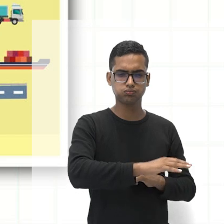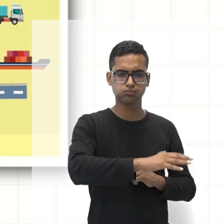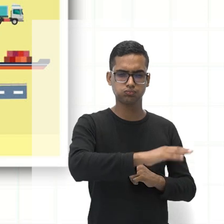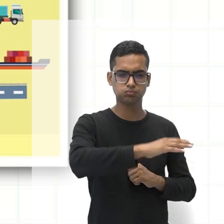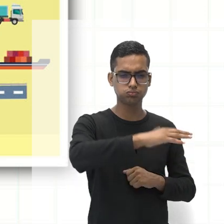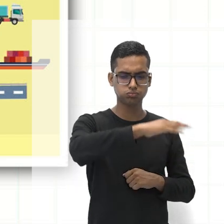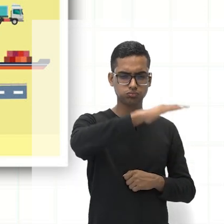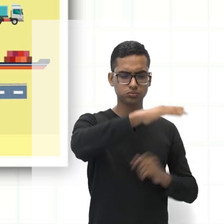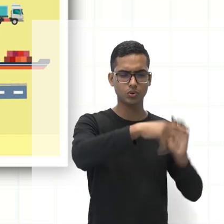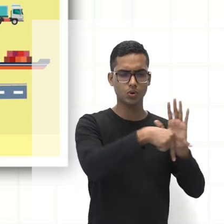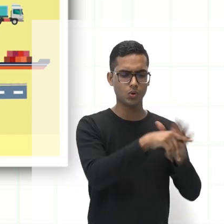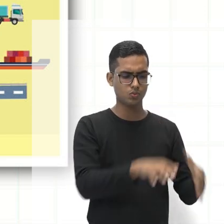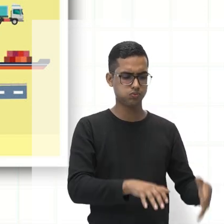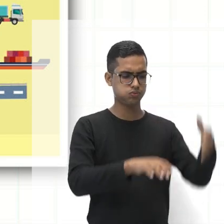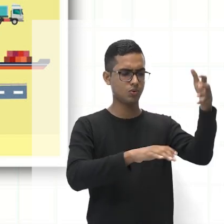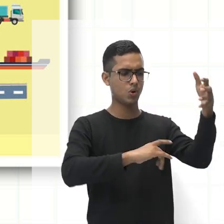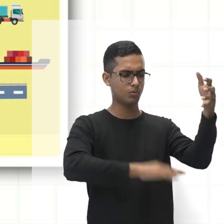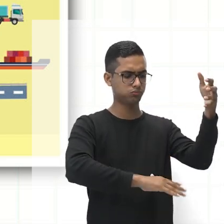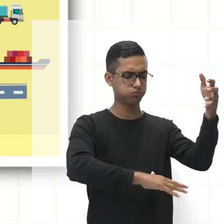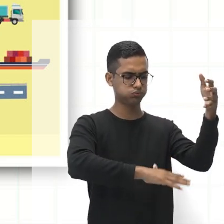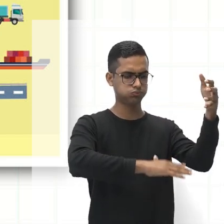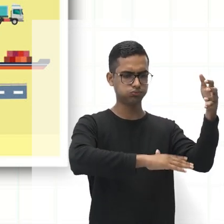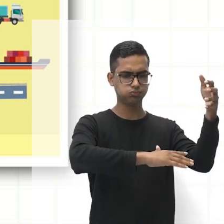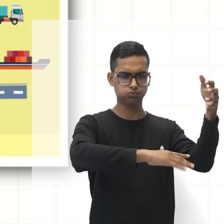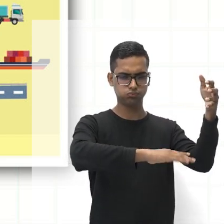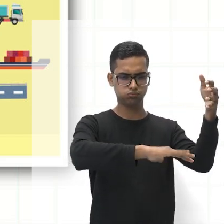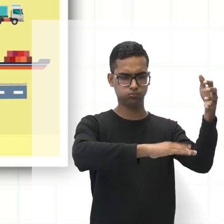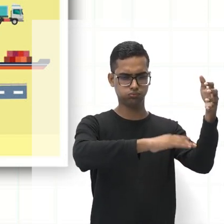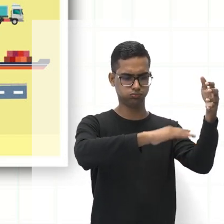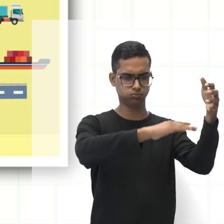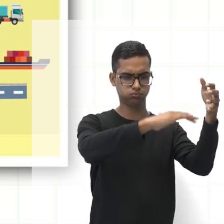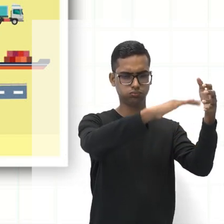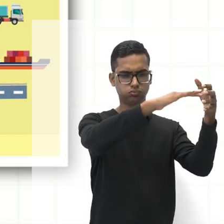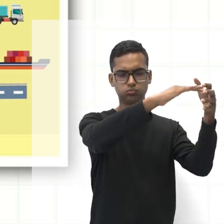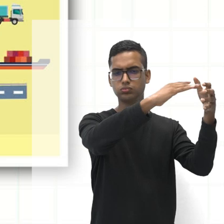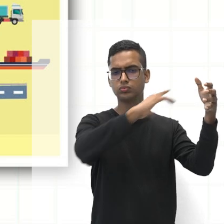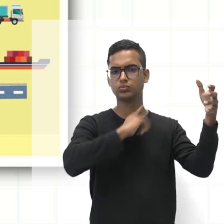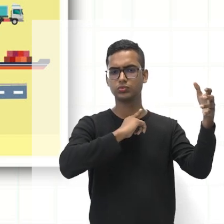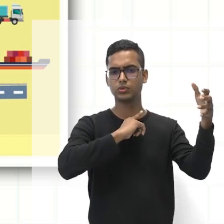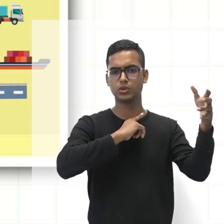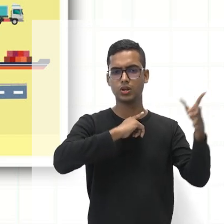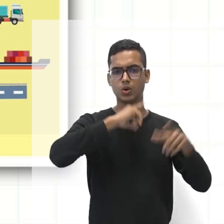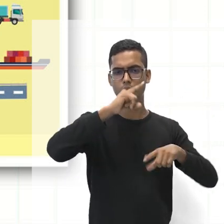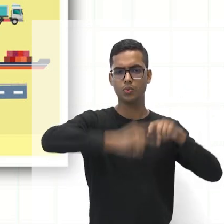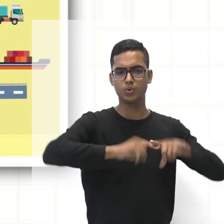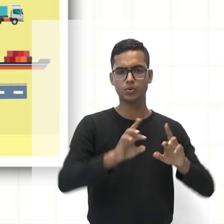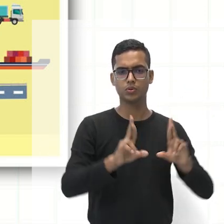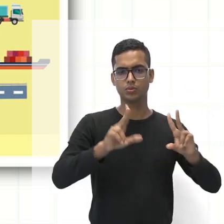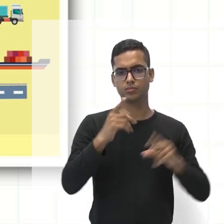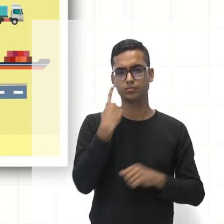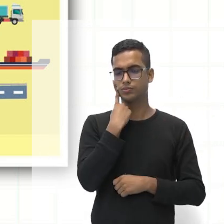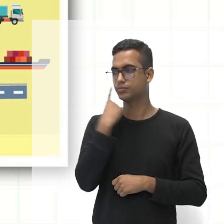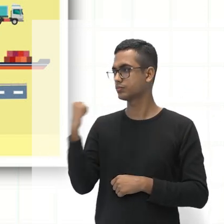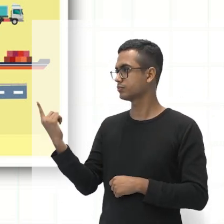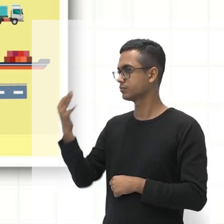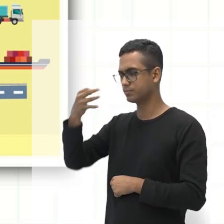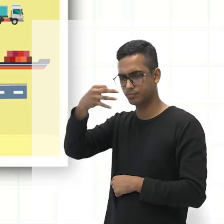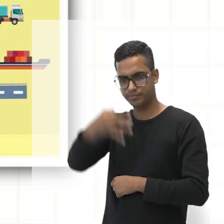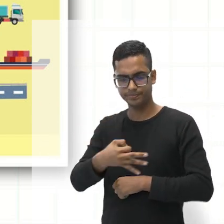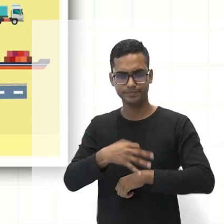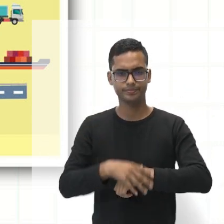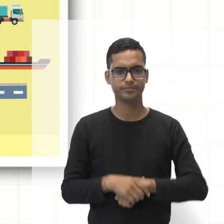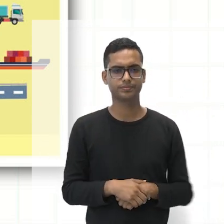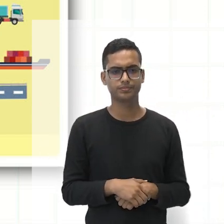fornalha aqui, nessa torre de destilação, nós teremos um produto, certo? Então,